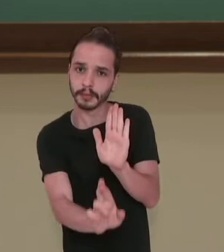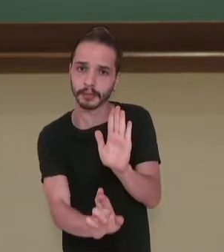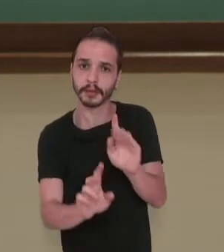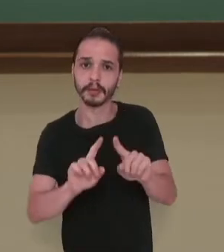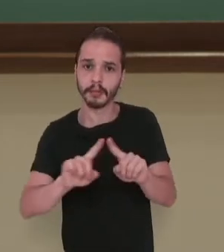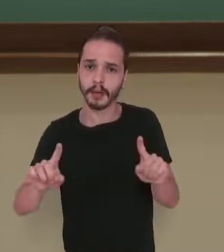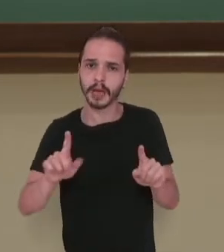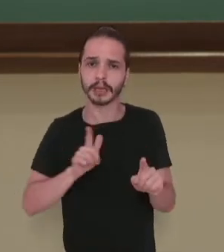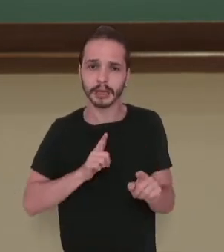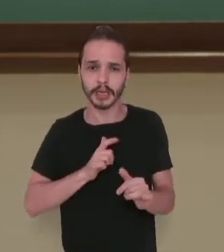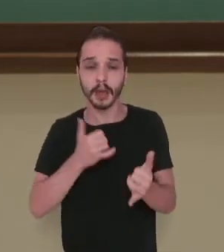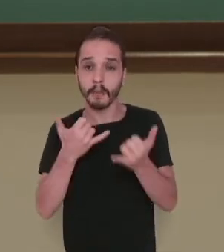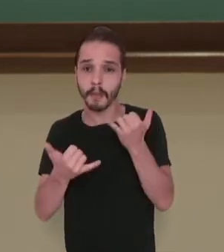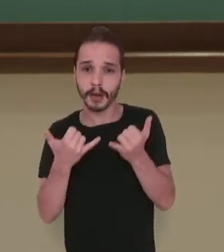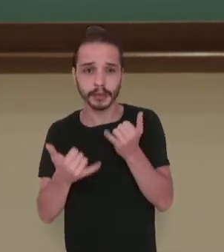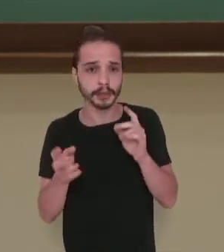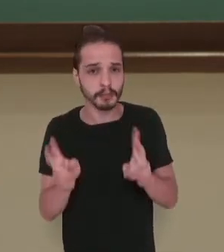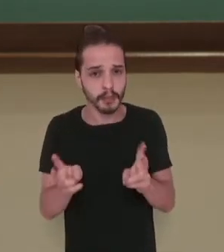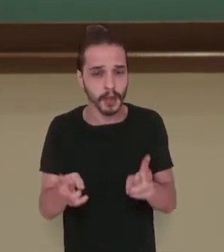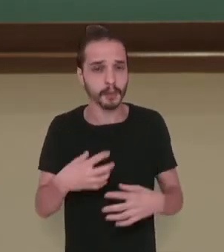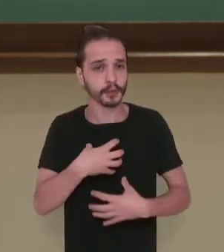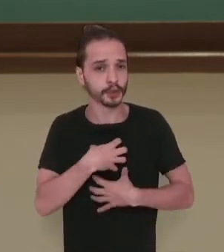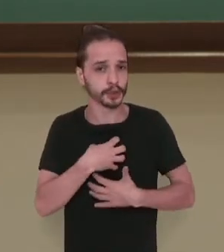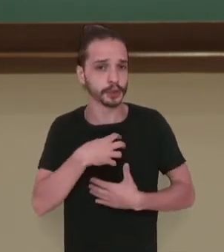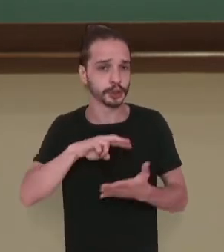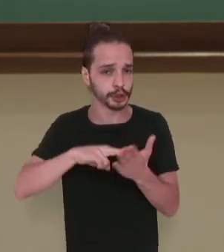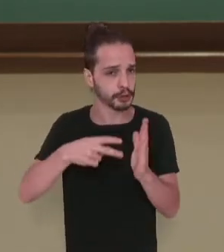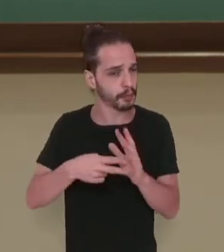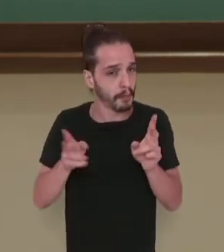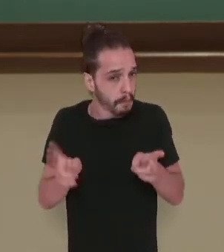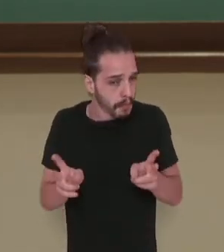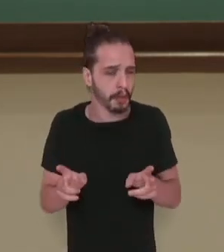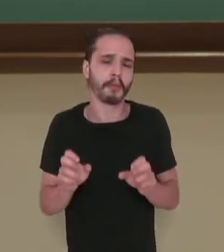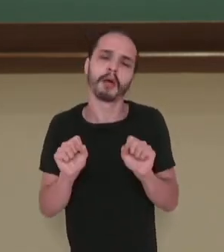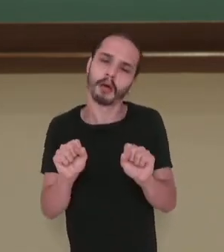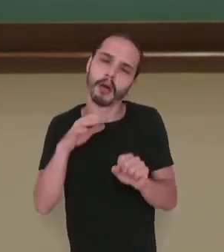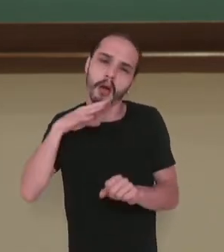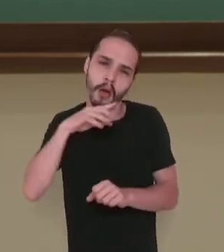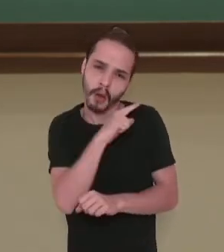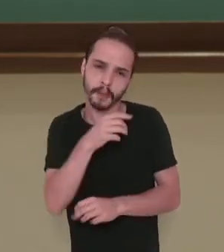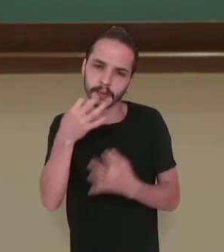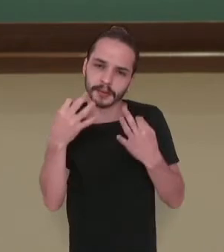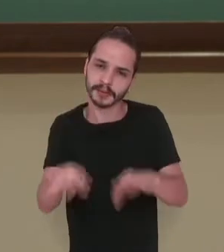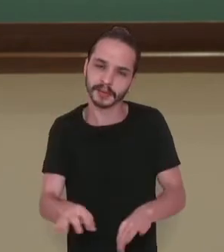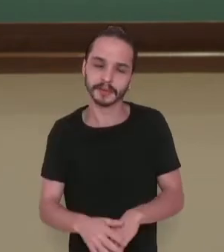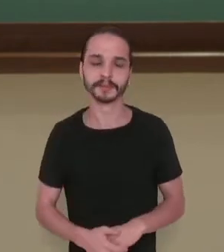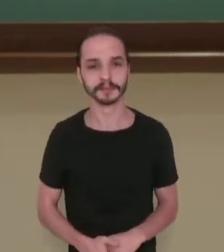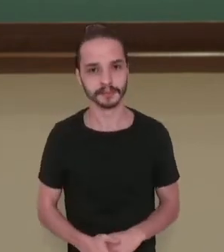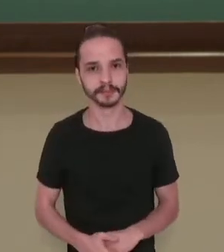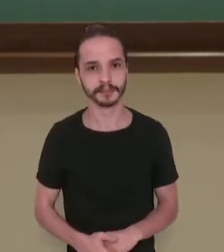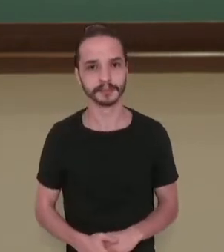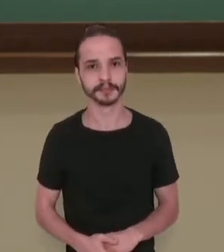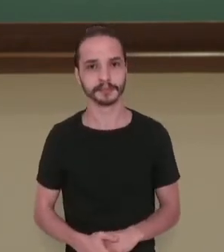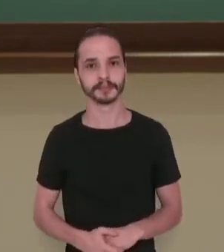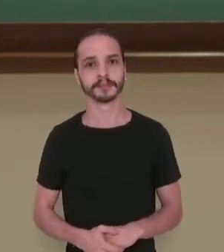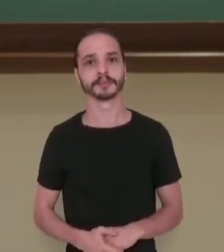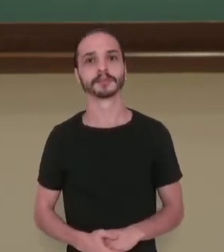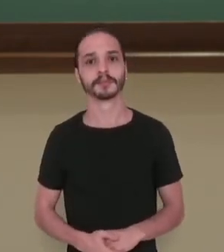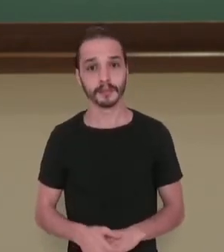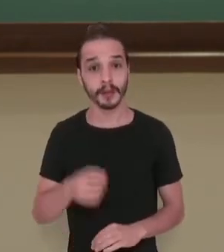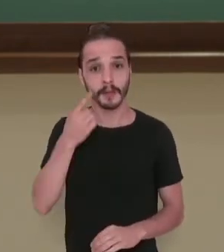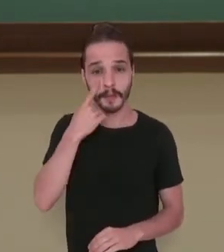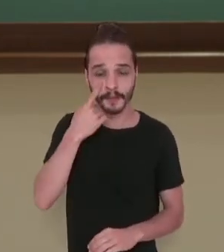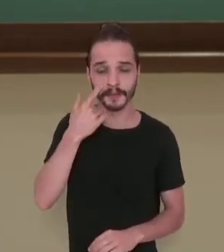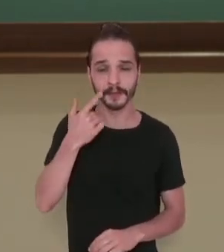que tenha a produção do mesmo sentido, um sentido semelhante, obviamente vocês acertaram, certo? Então vamos ver aqui mais um fragmento do